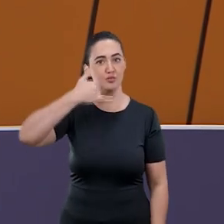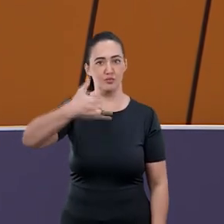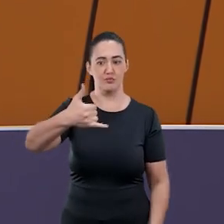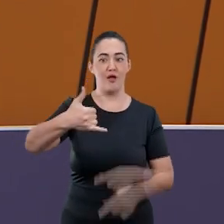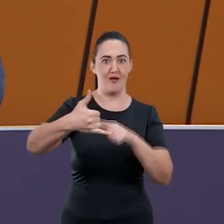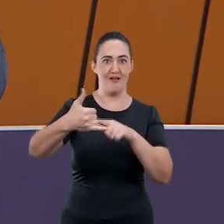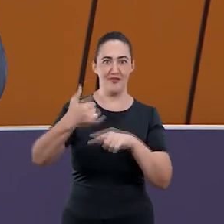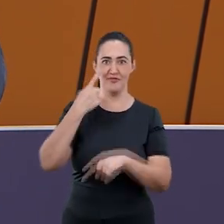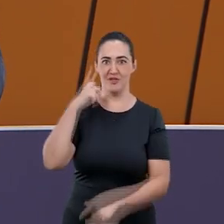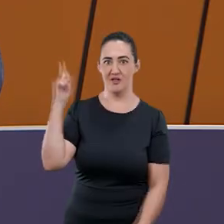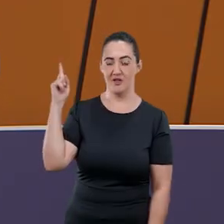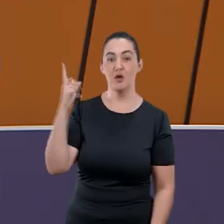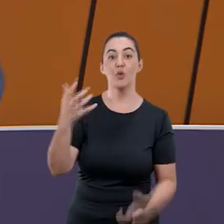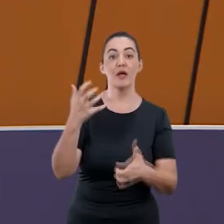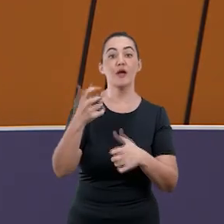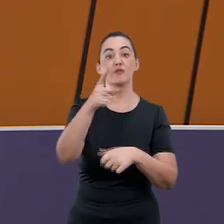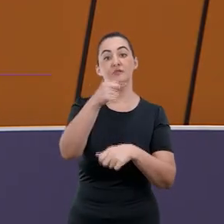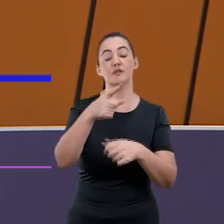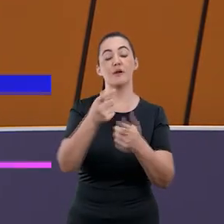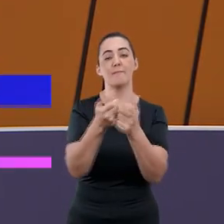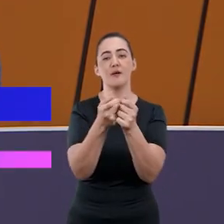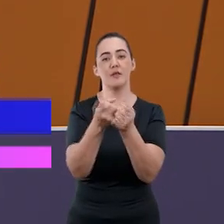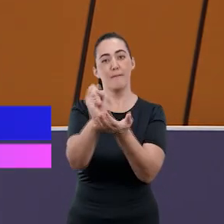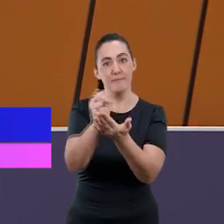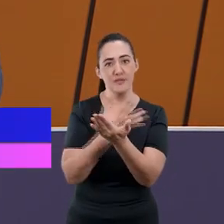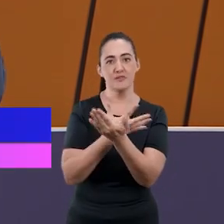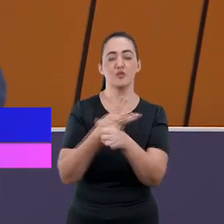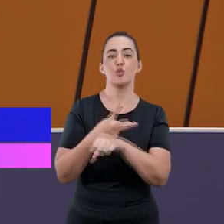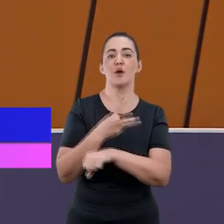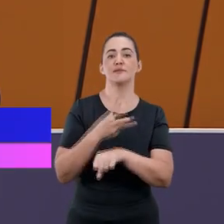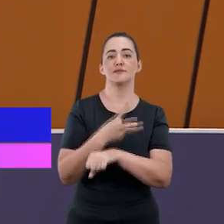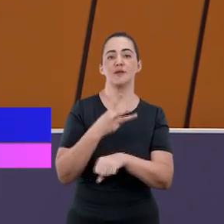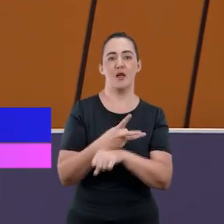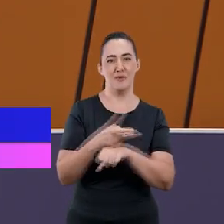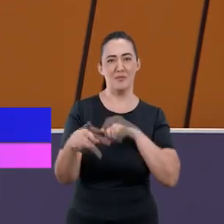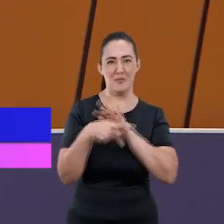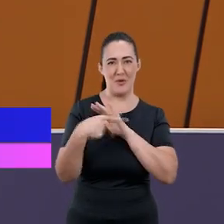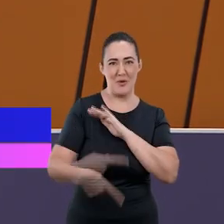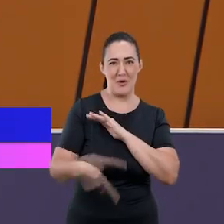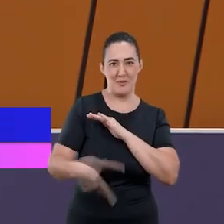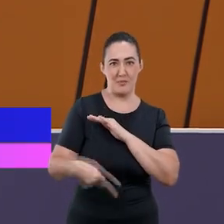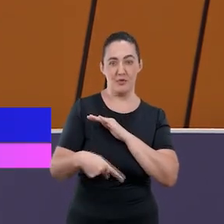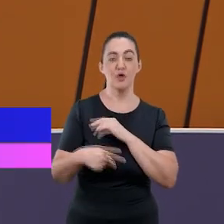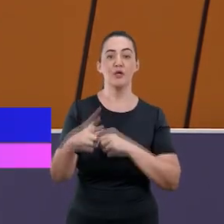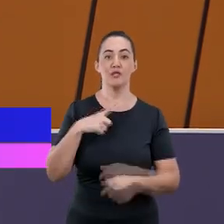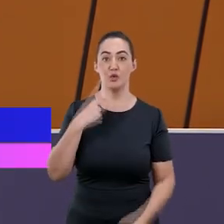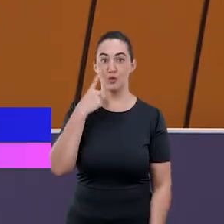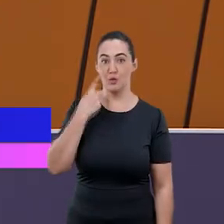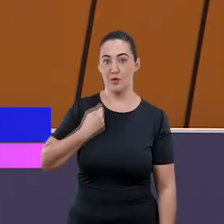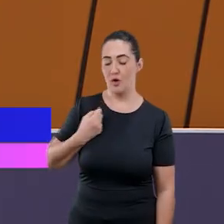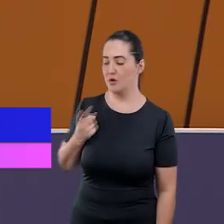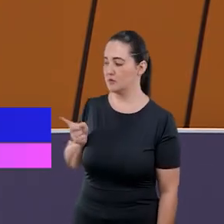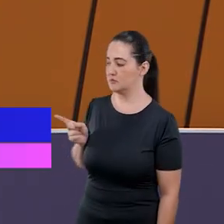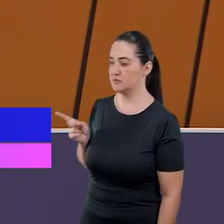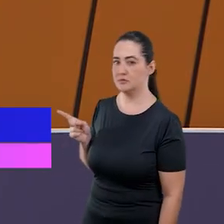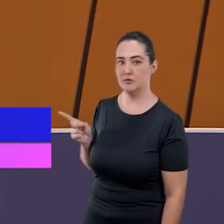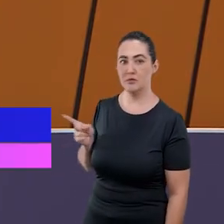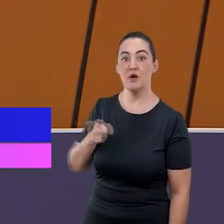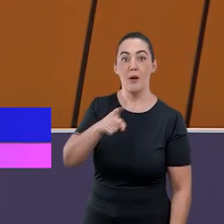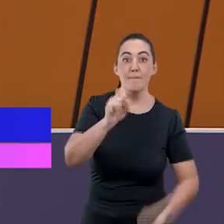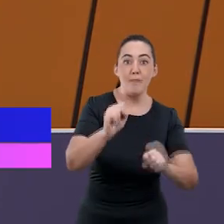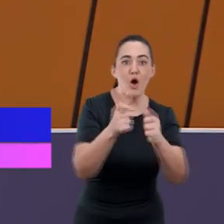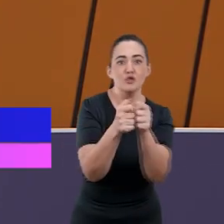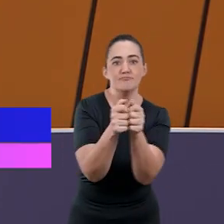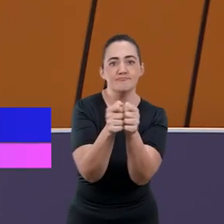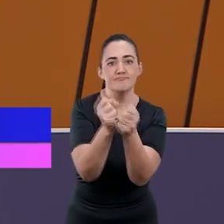te convidar a escrever no nosso WhatsApp, o WhatsApp do Arena do Futuro. O número está passando aqui embaixo agora. Envie a sua